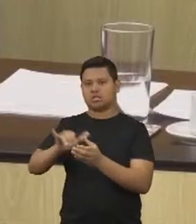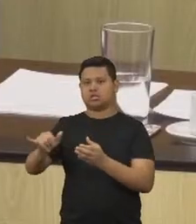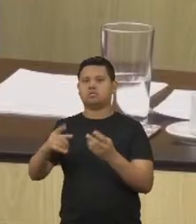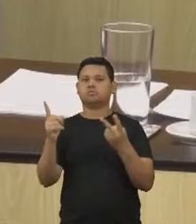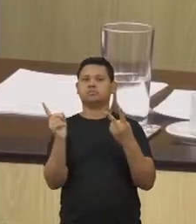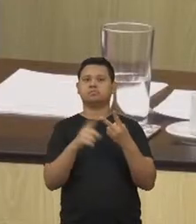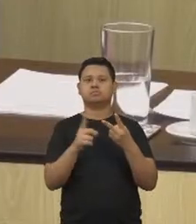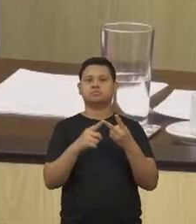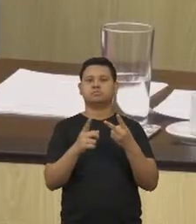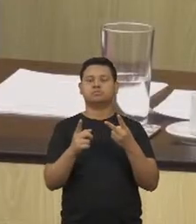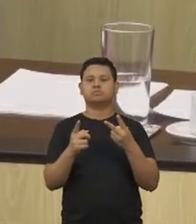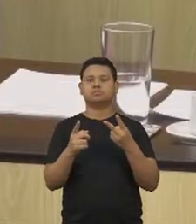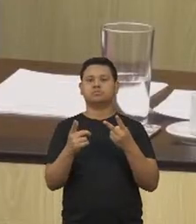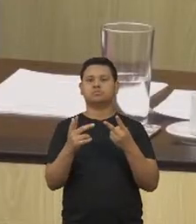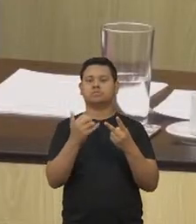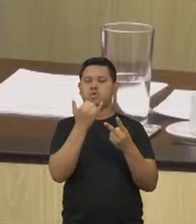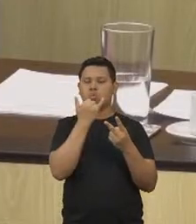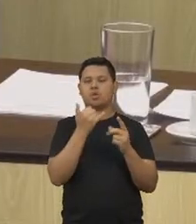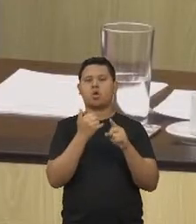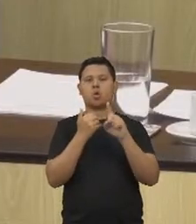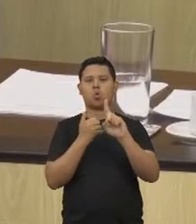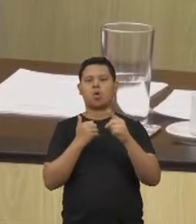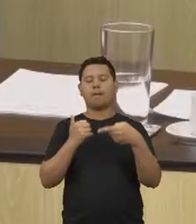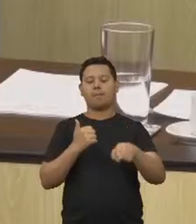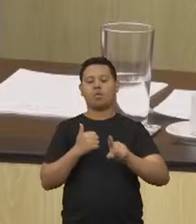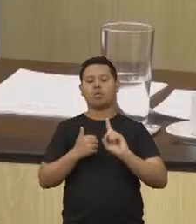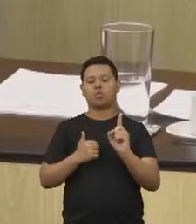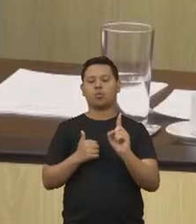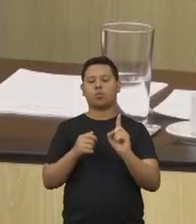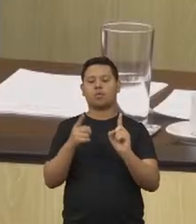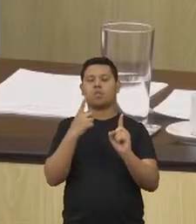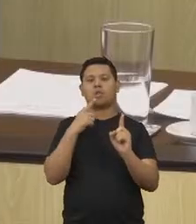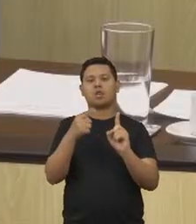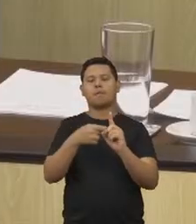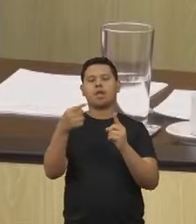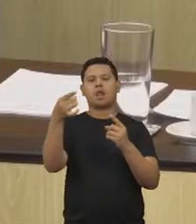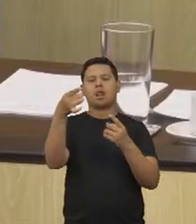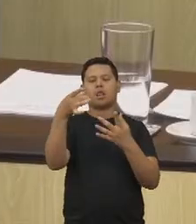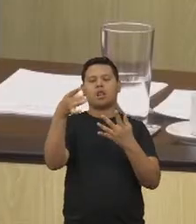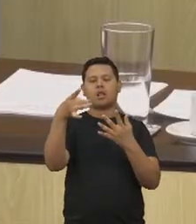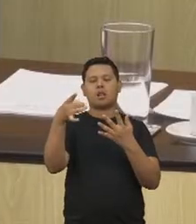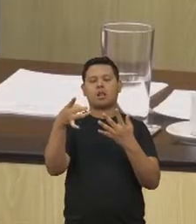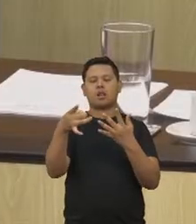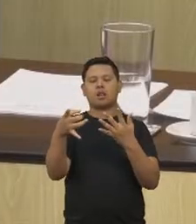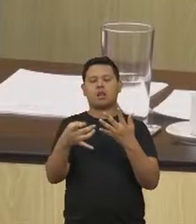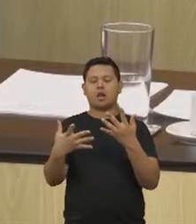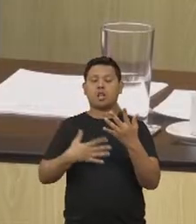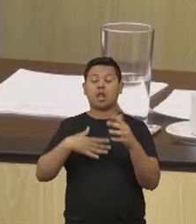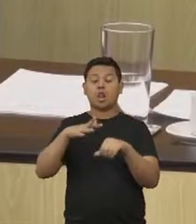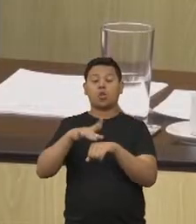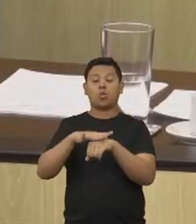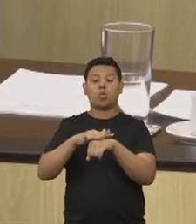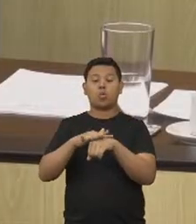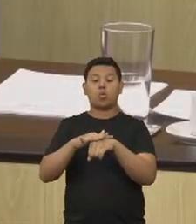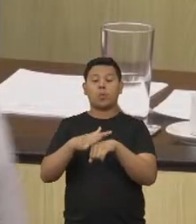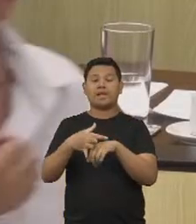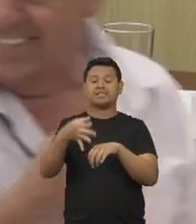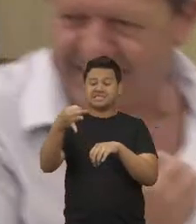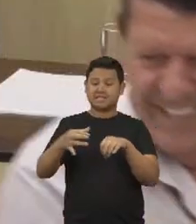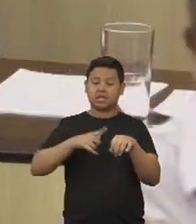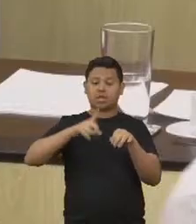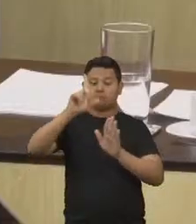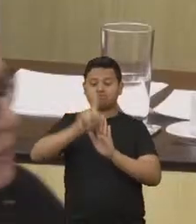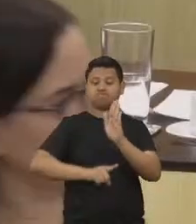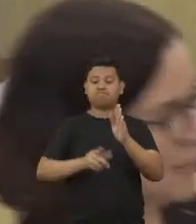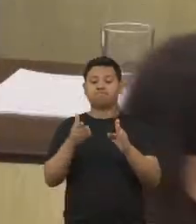Jacareí? 1.1. Citar de forma detalhada as doenças e tratamentos que garantem o